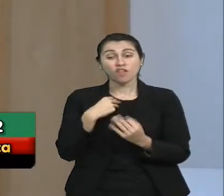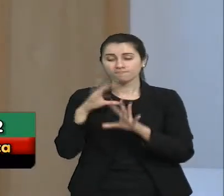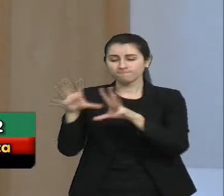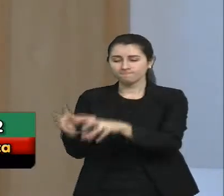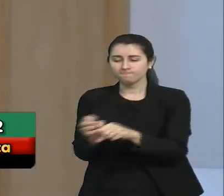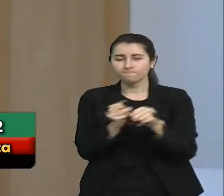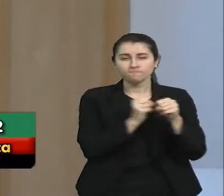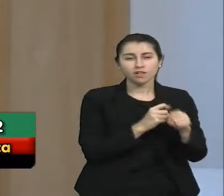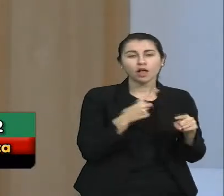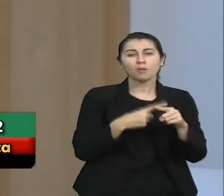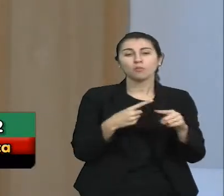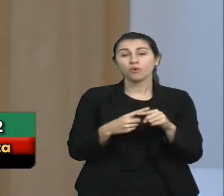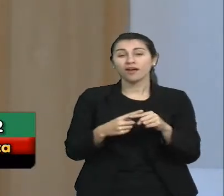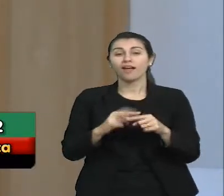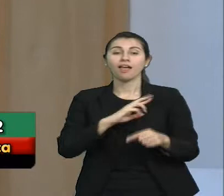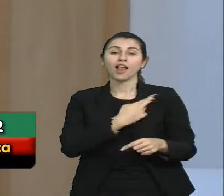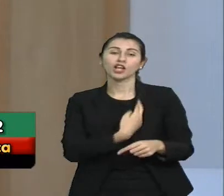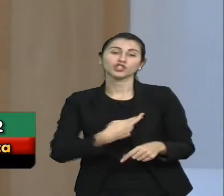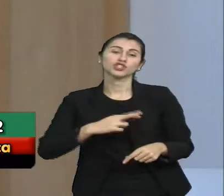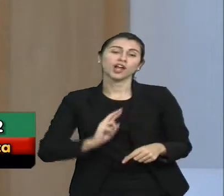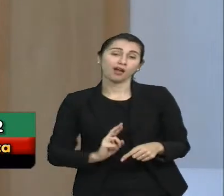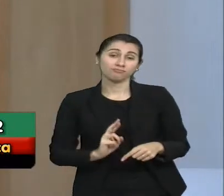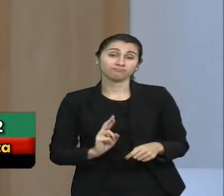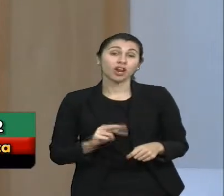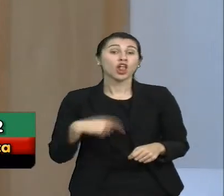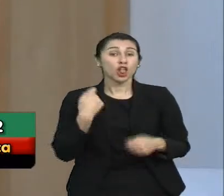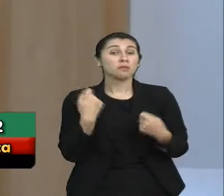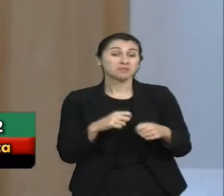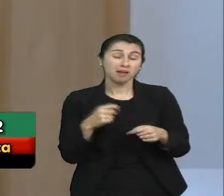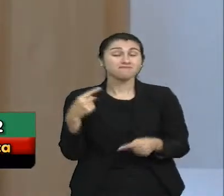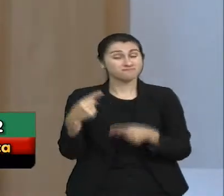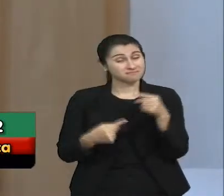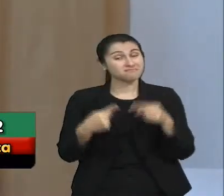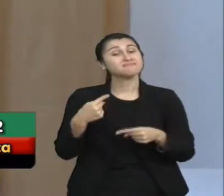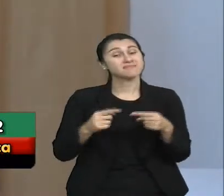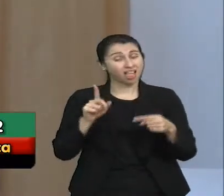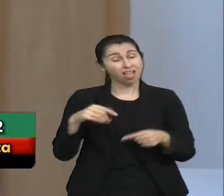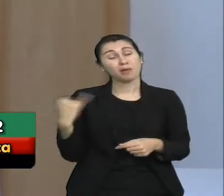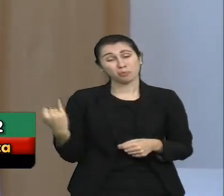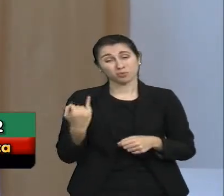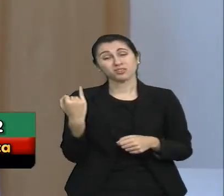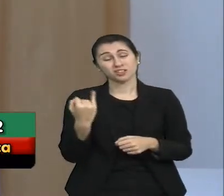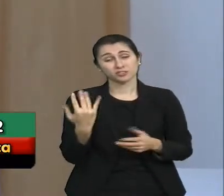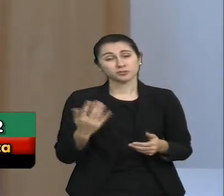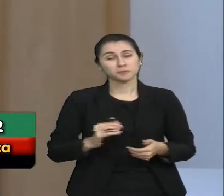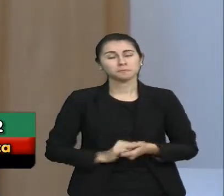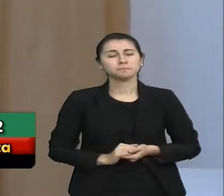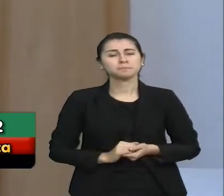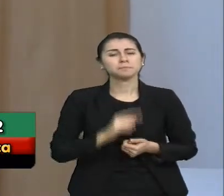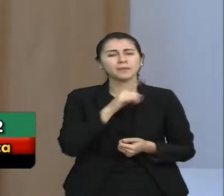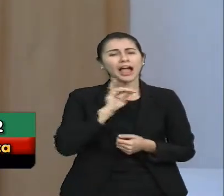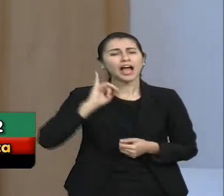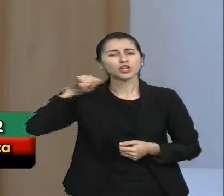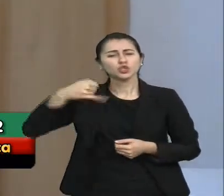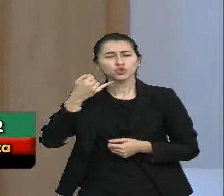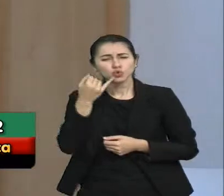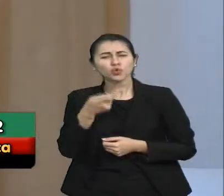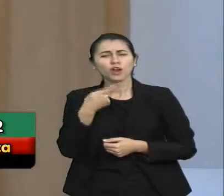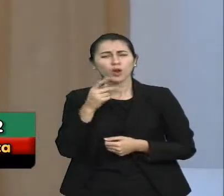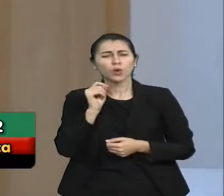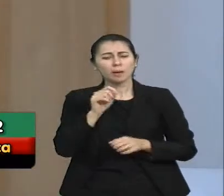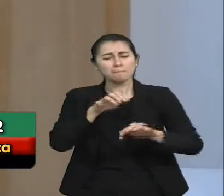gente precisa debater também sobre isso. A Ju falou muito bem aqui que a gente teve a parada LGBTQIA+, a 5ª